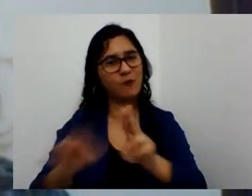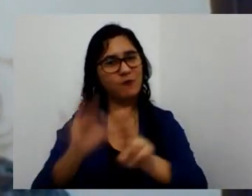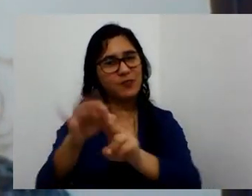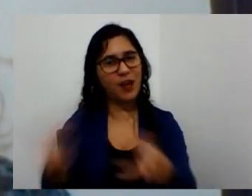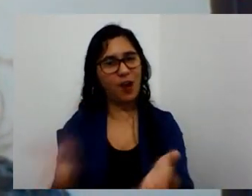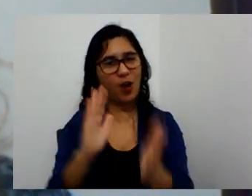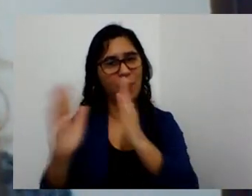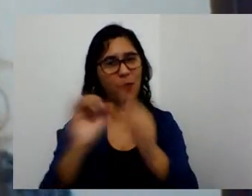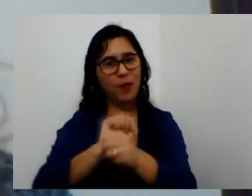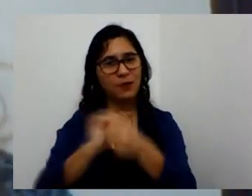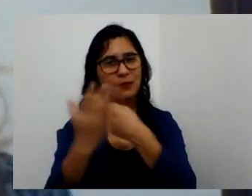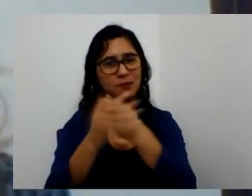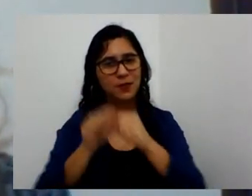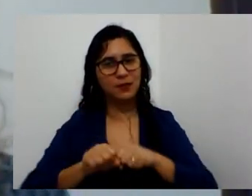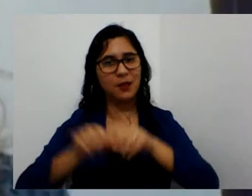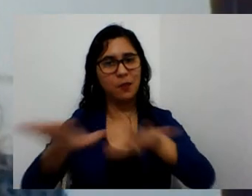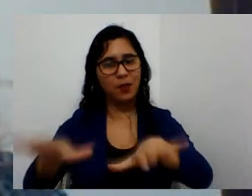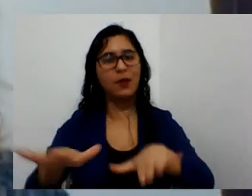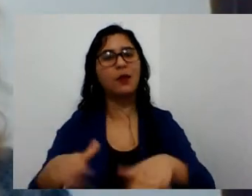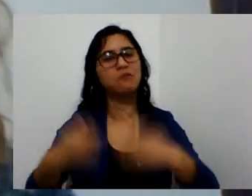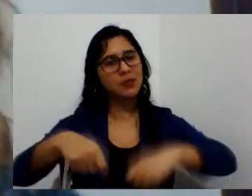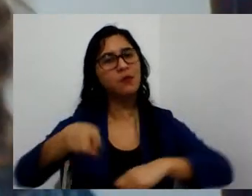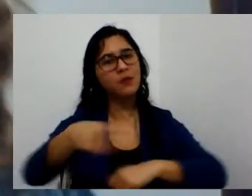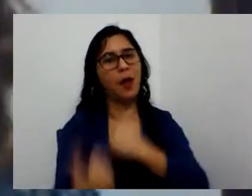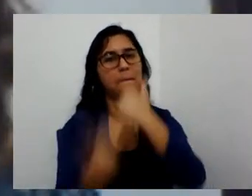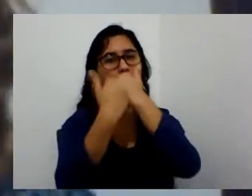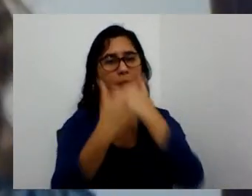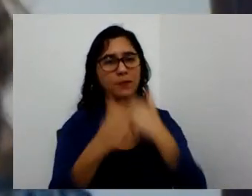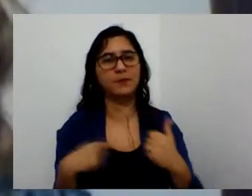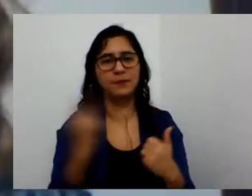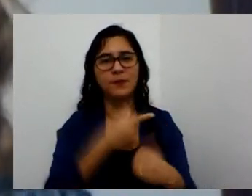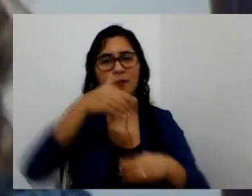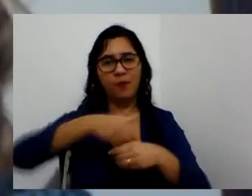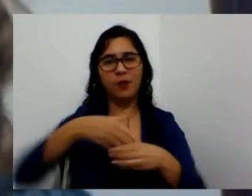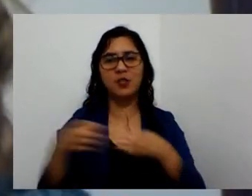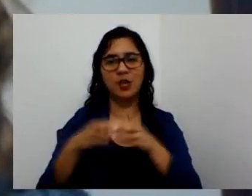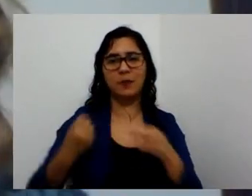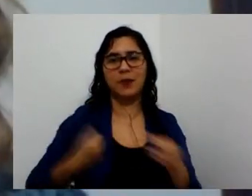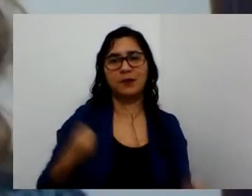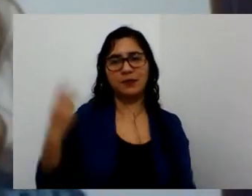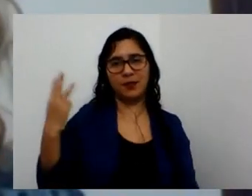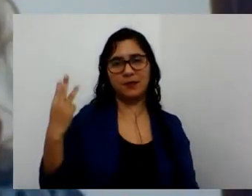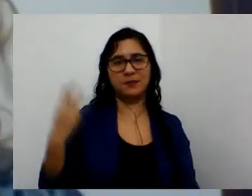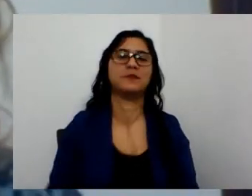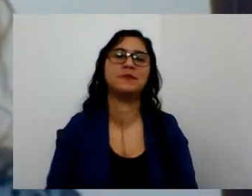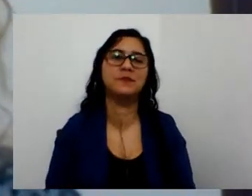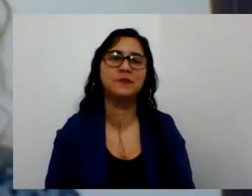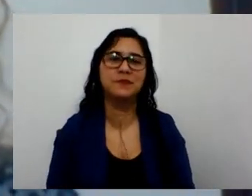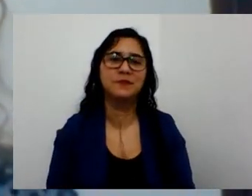de pandemia. Contamos com o apoio de vocês. Votem Chapa 3.